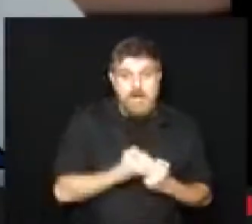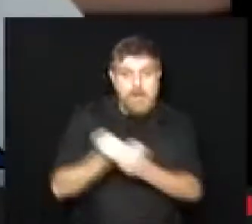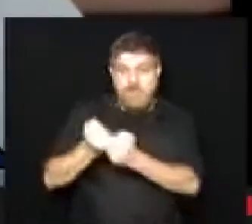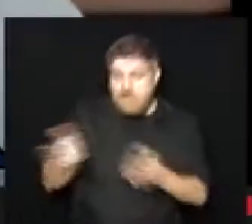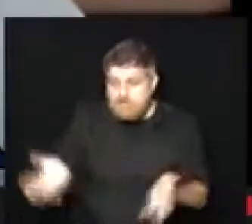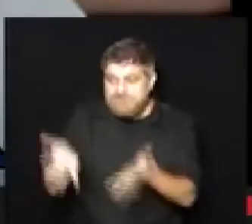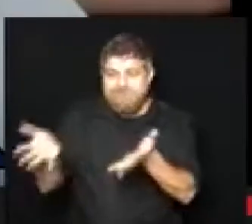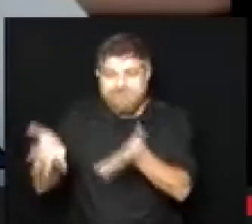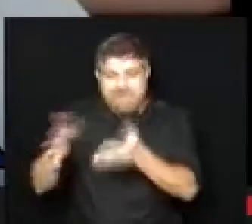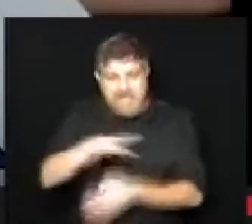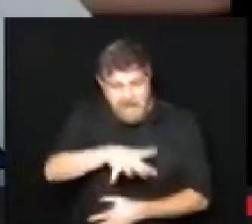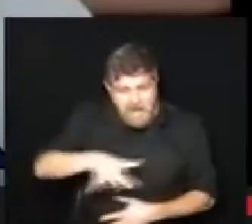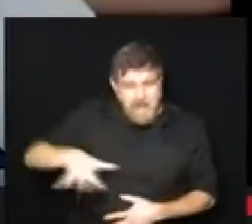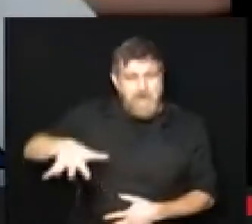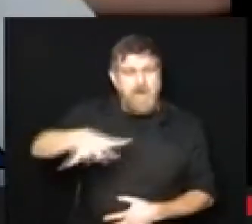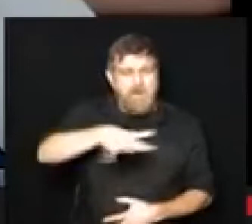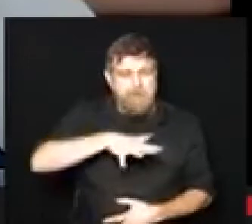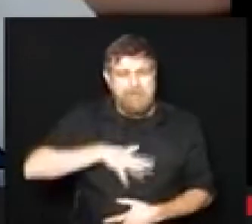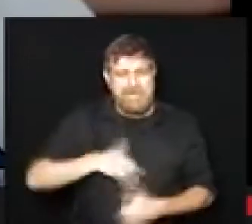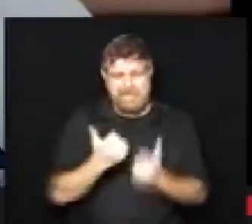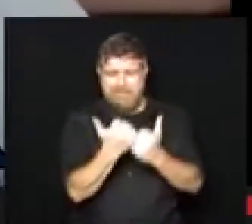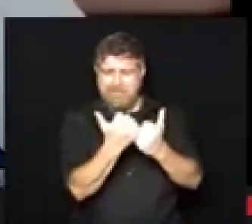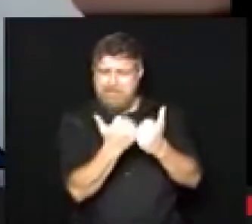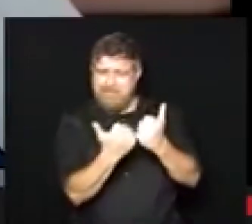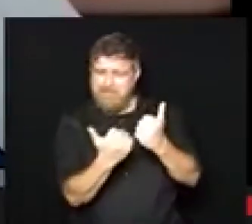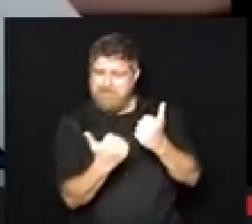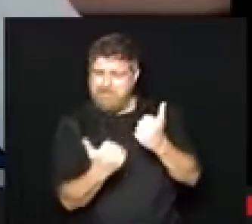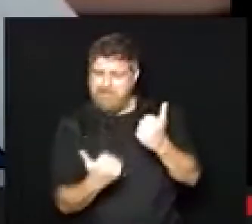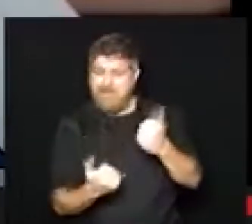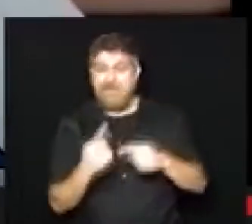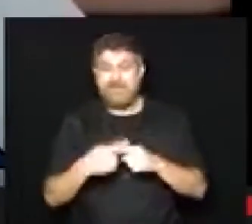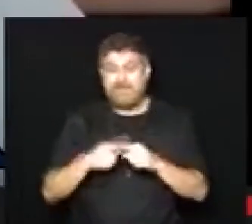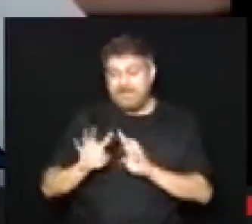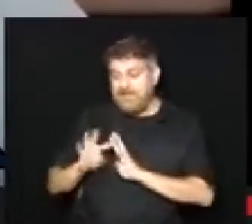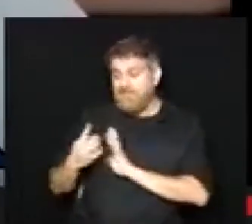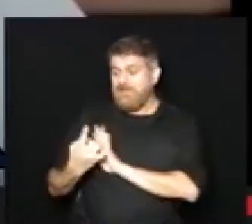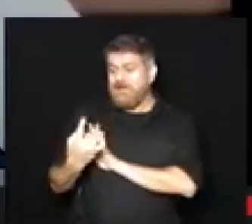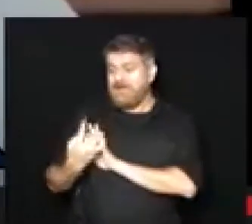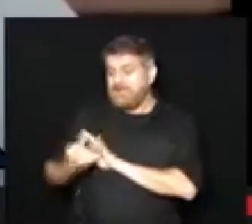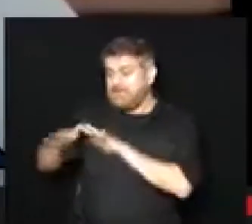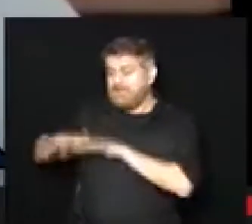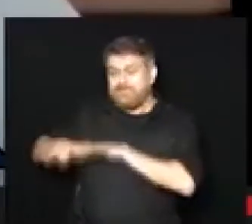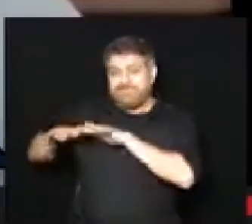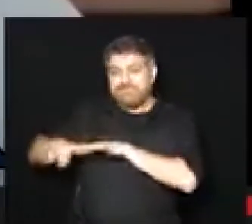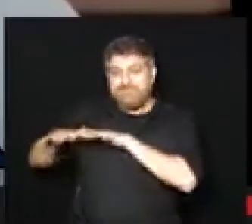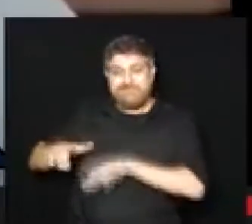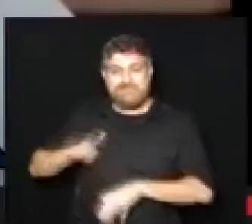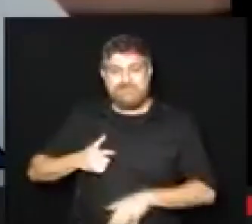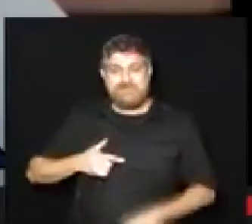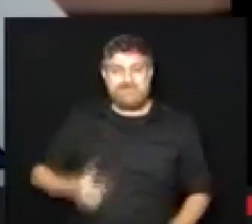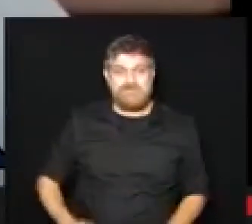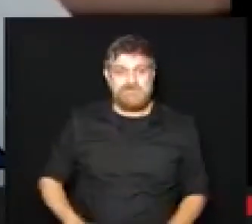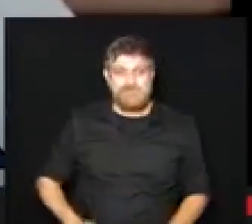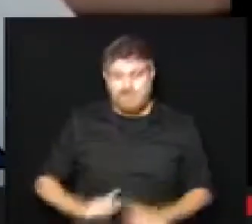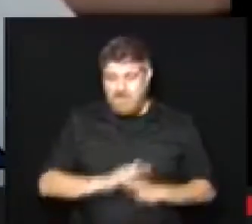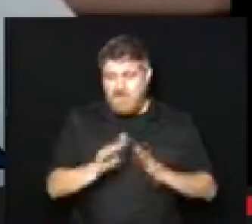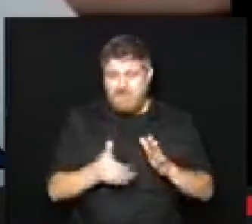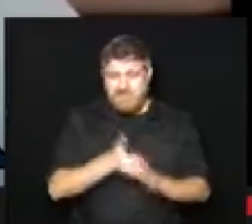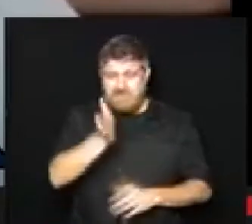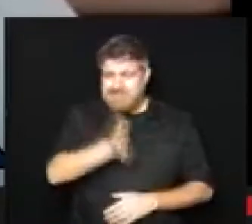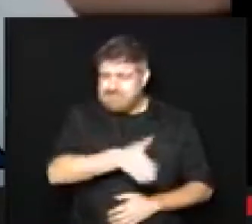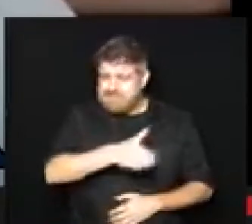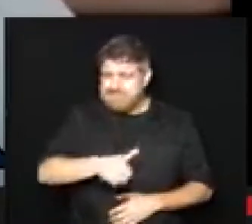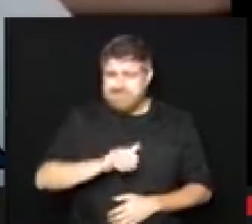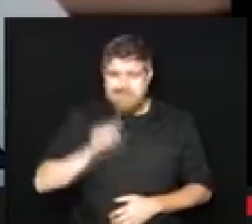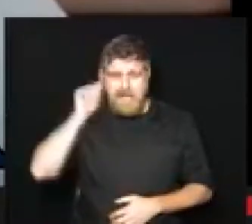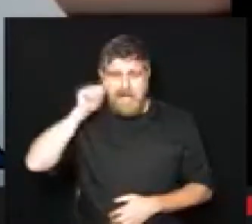setores mais impactados com a necessária quarentena, com as necessárias medidas de isolamento social. Tanto os